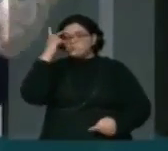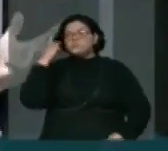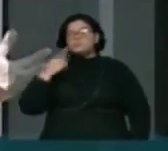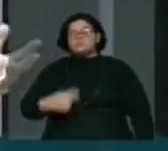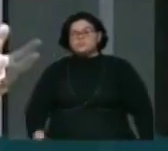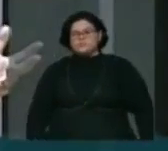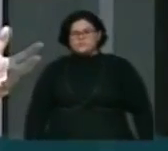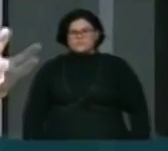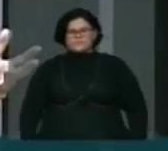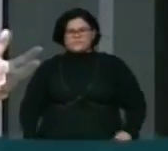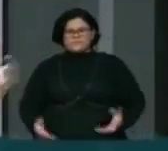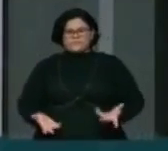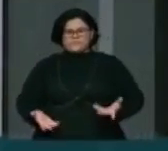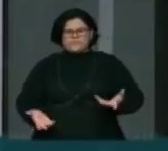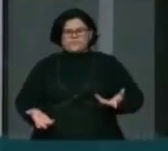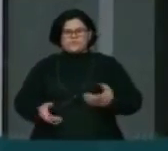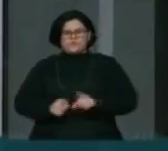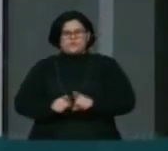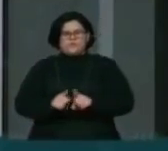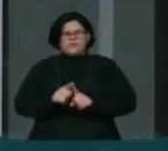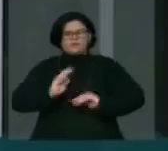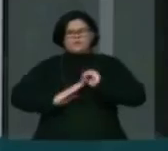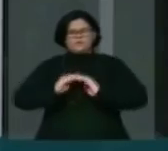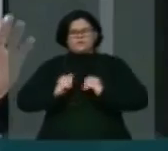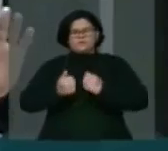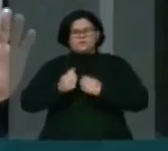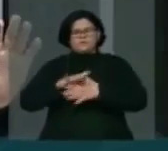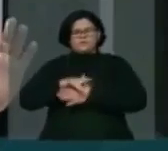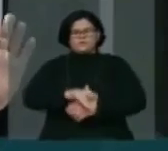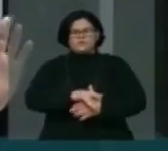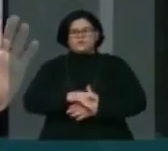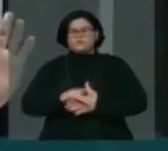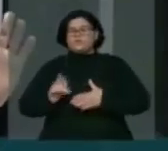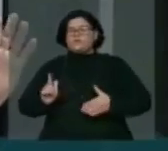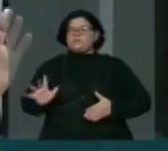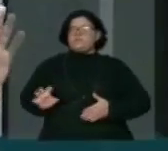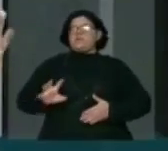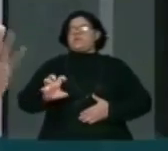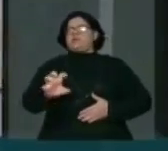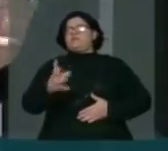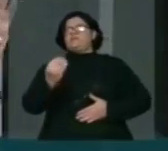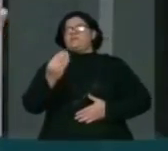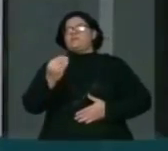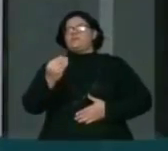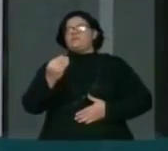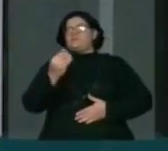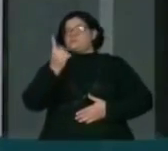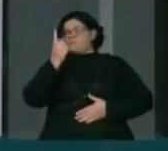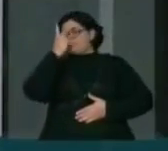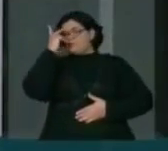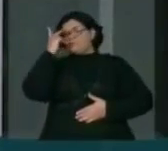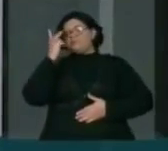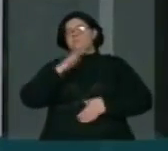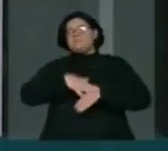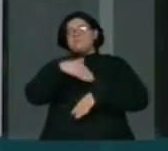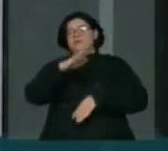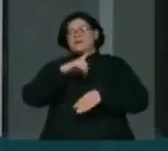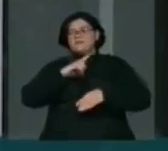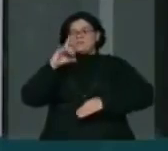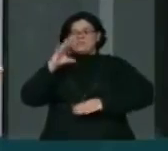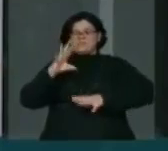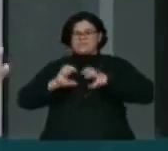com liderança, né? Ele brigava muito com todo mundo, e um dos que ele mais brigava era o Lula,